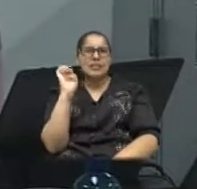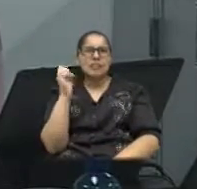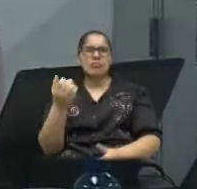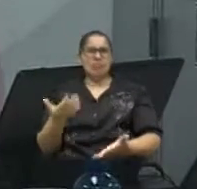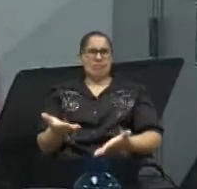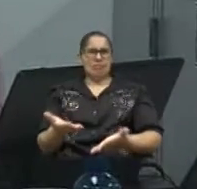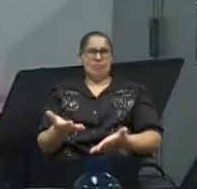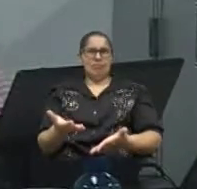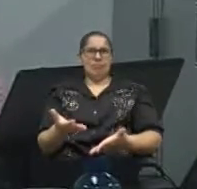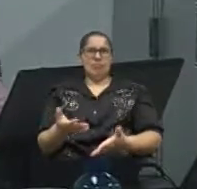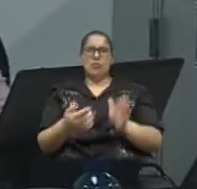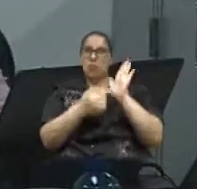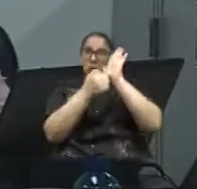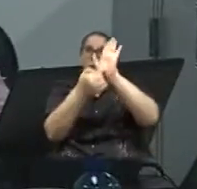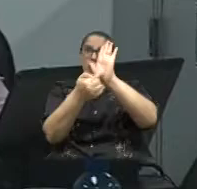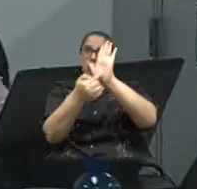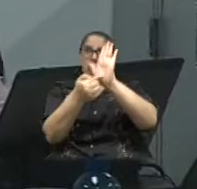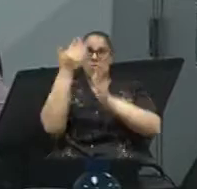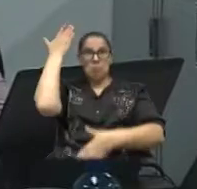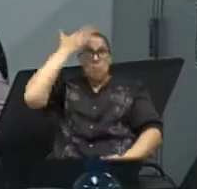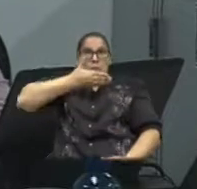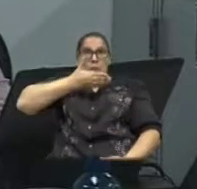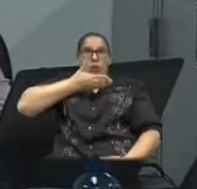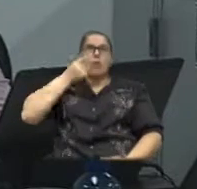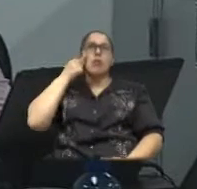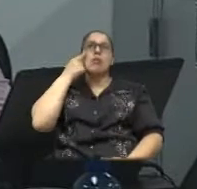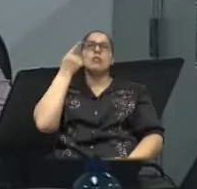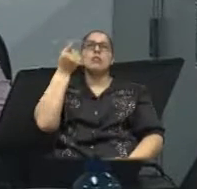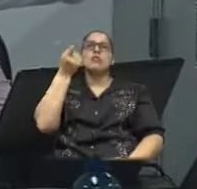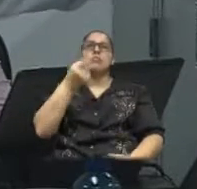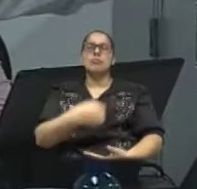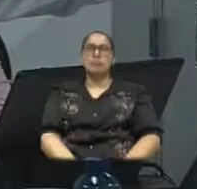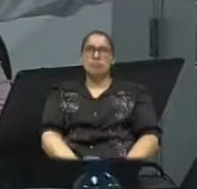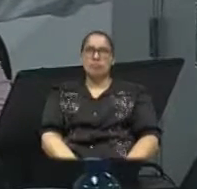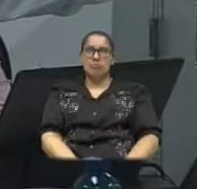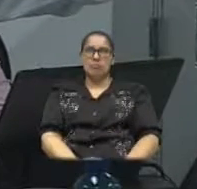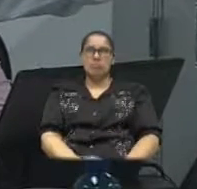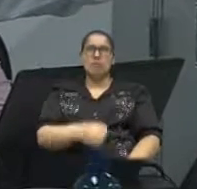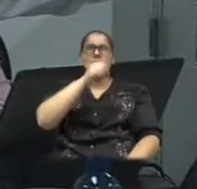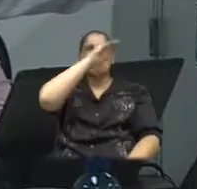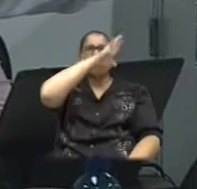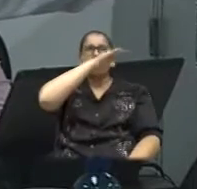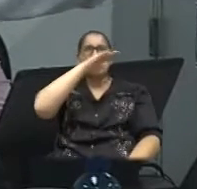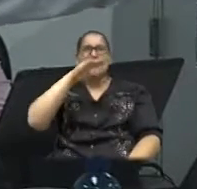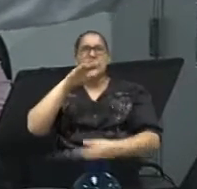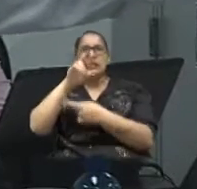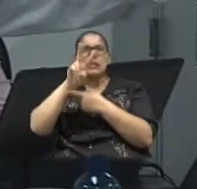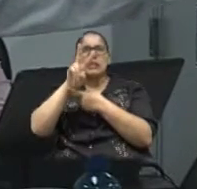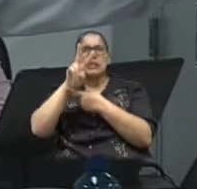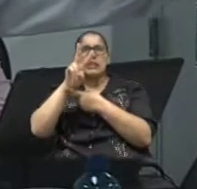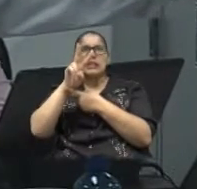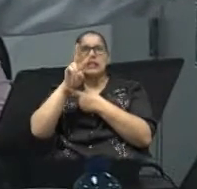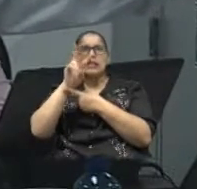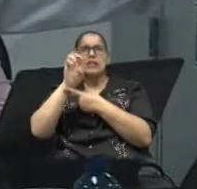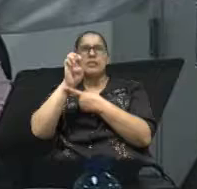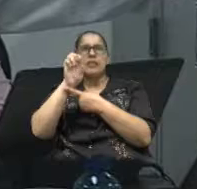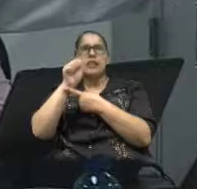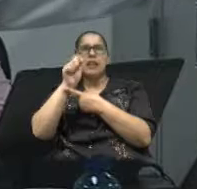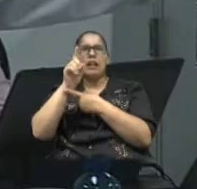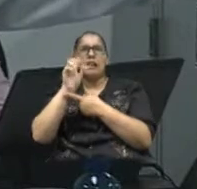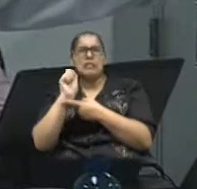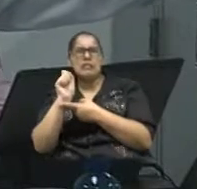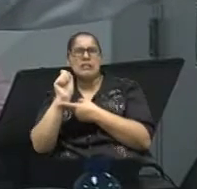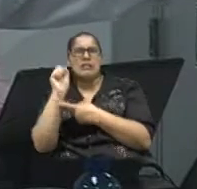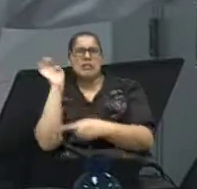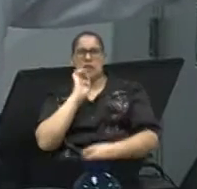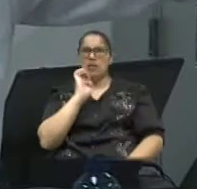É isso aí a amostra, ó. Eu não estou mentindo não, era o que estava na amostra. Criança viada, travestida lambada. Olha